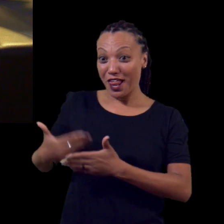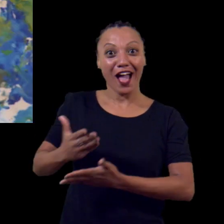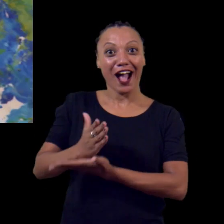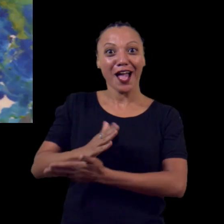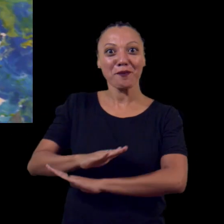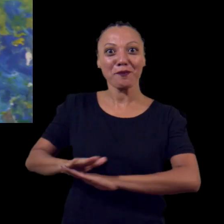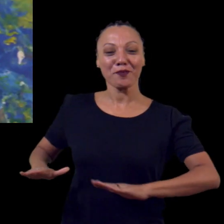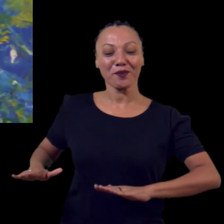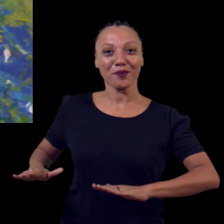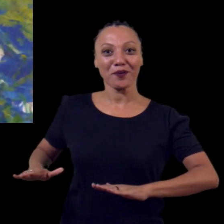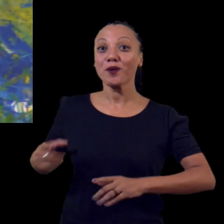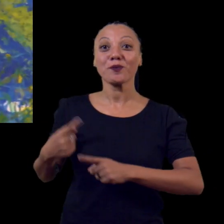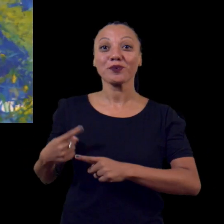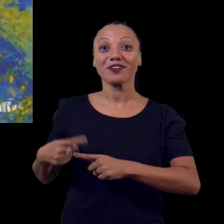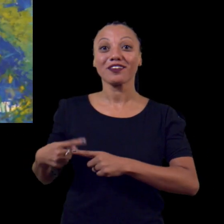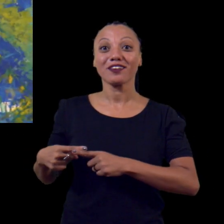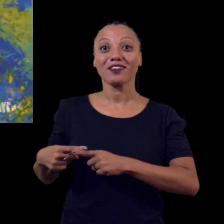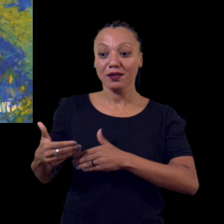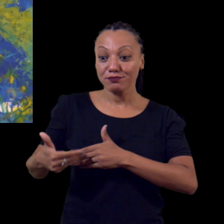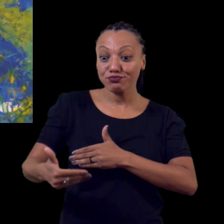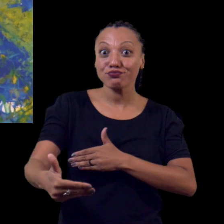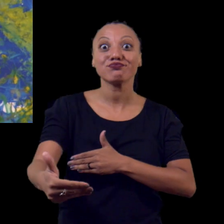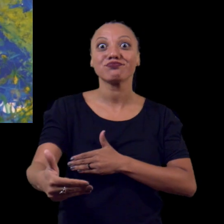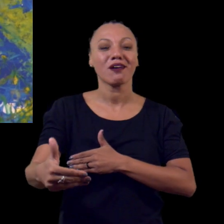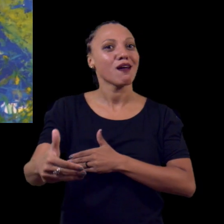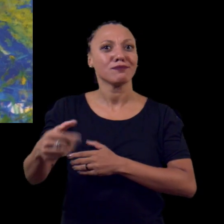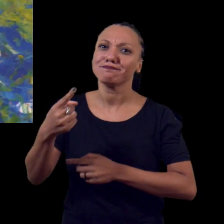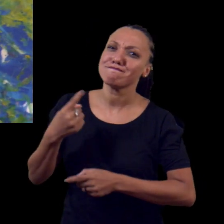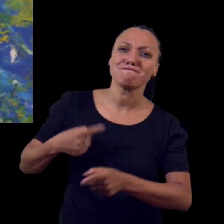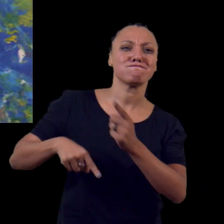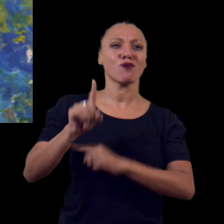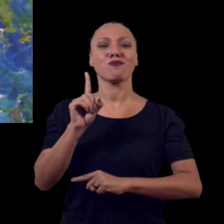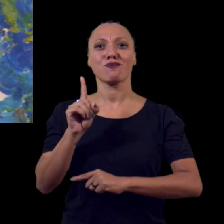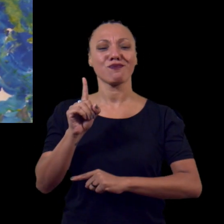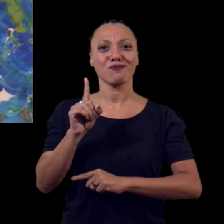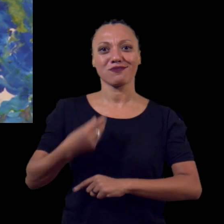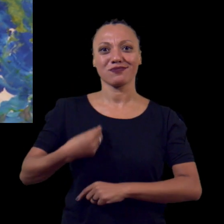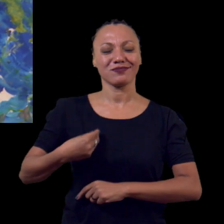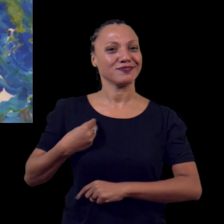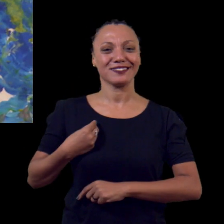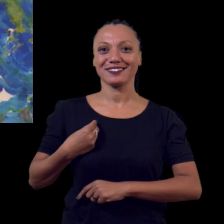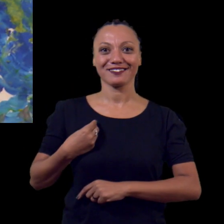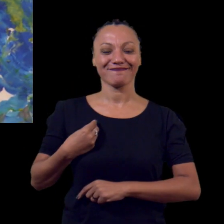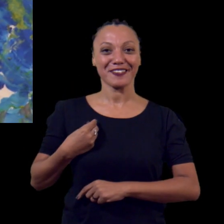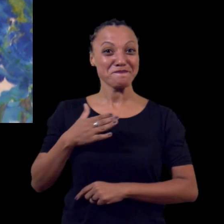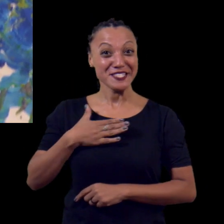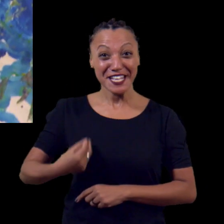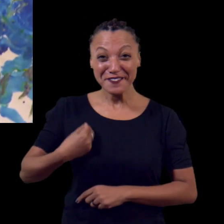uma evolução. Uma verdadeira evolução de